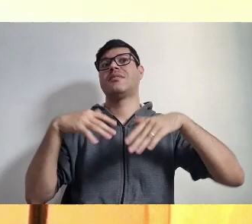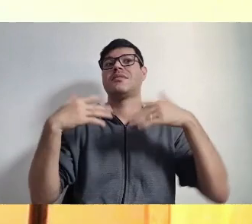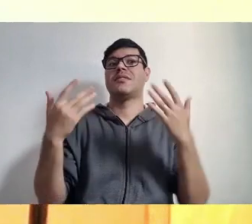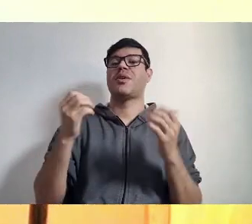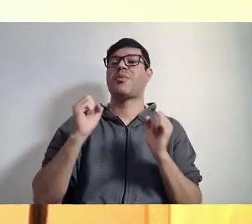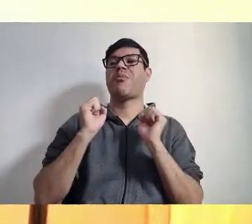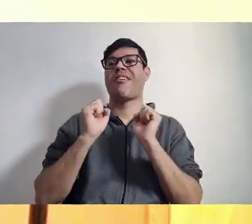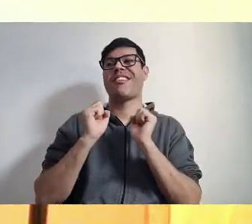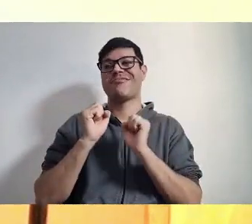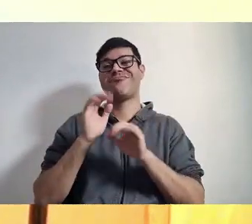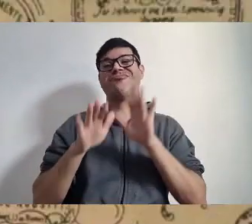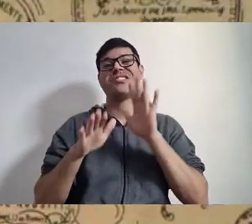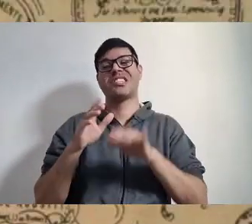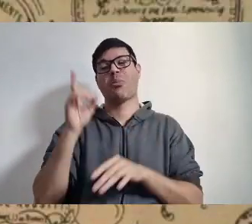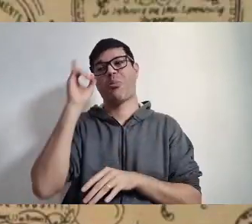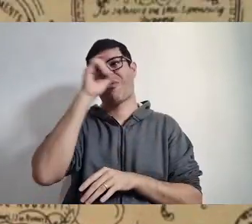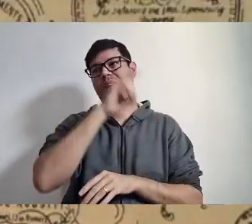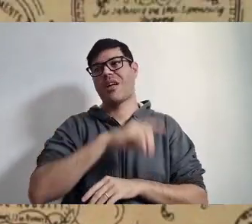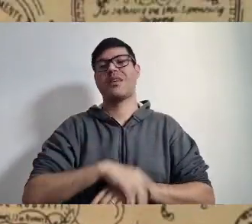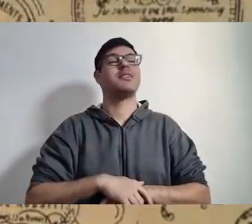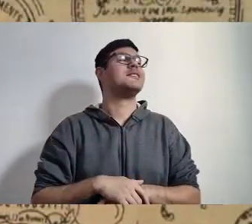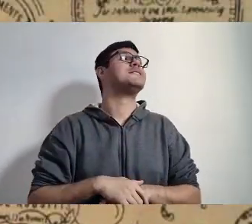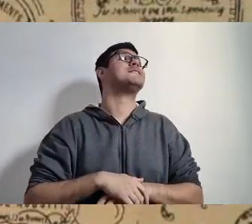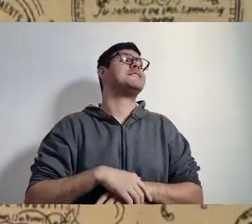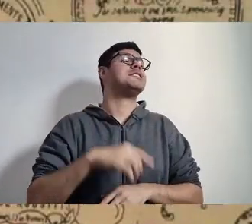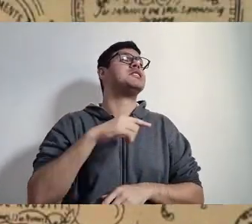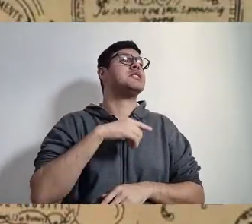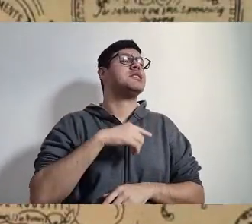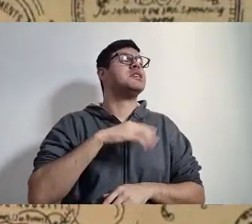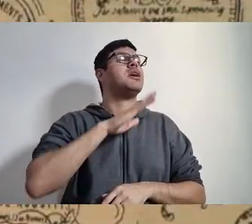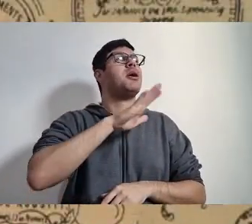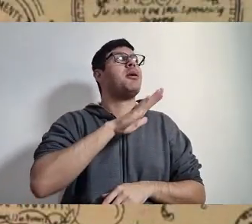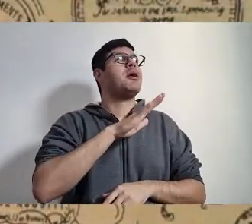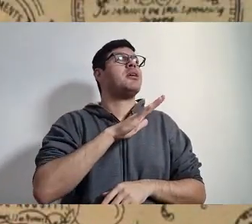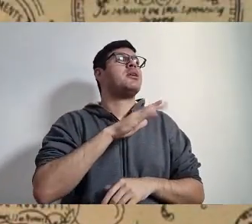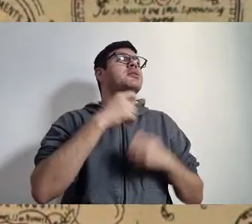é, Gil, tem isso também. Mas assim, eu entendo que numa boa